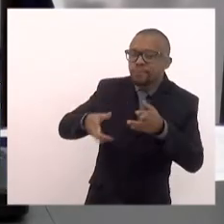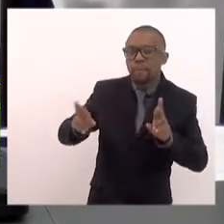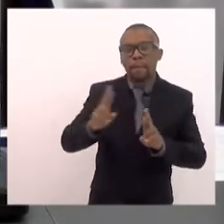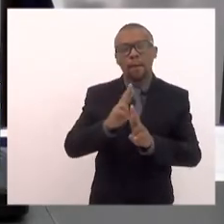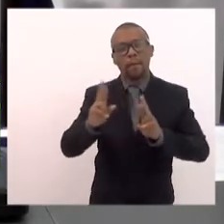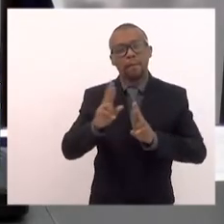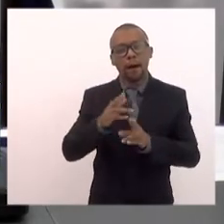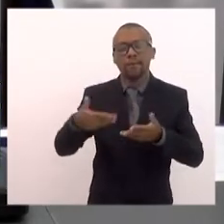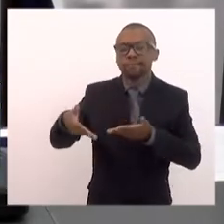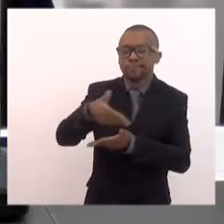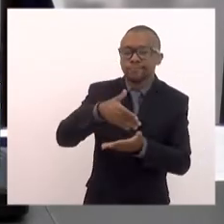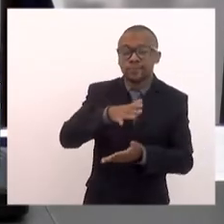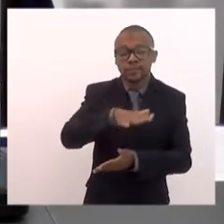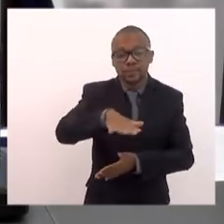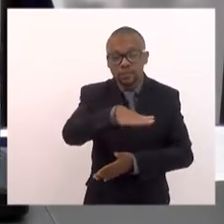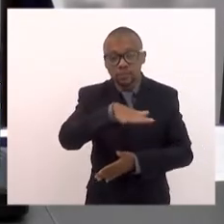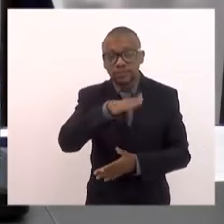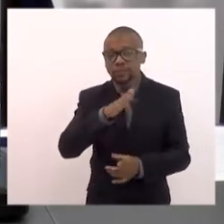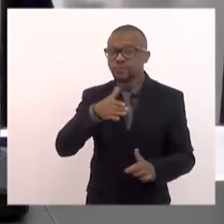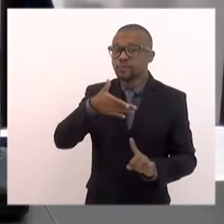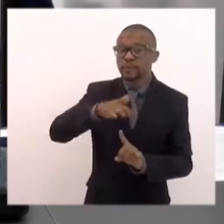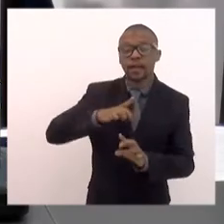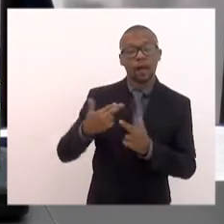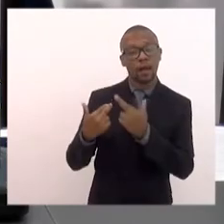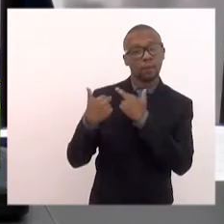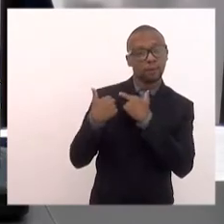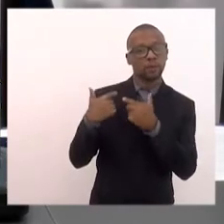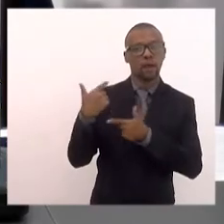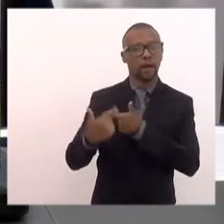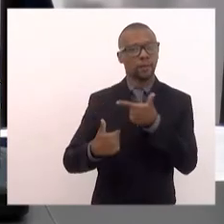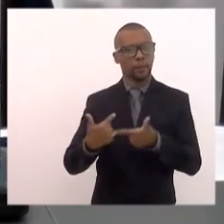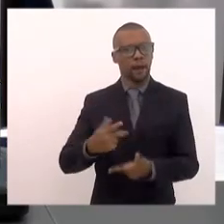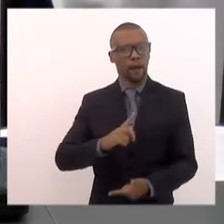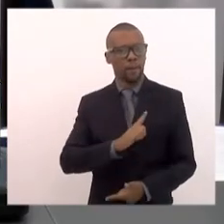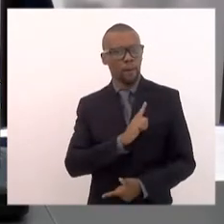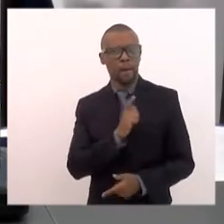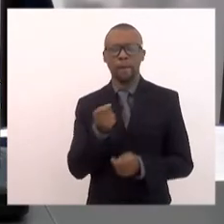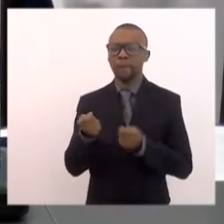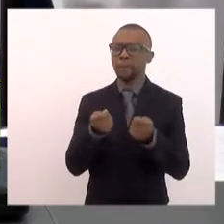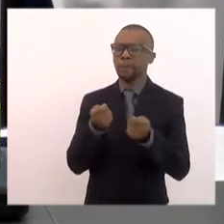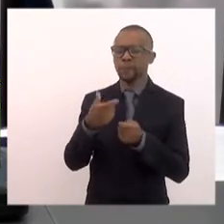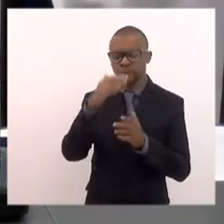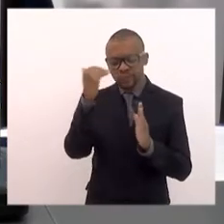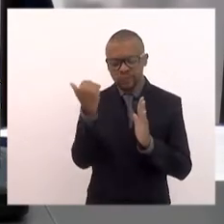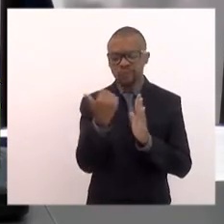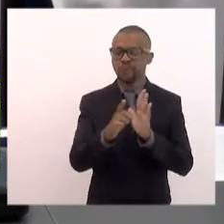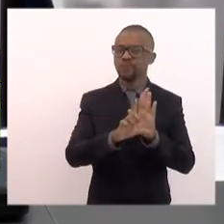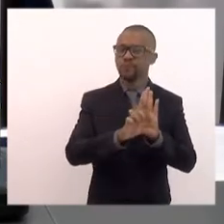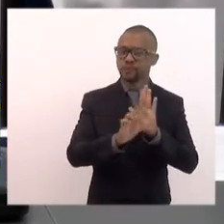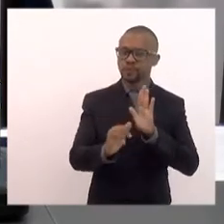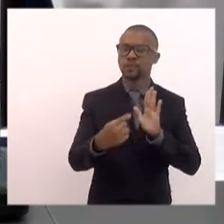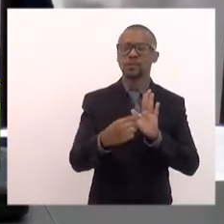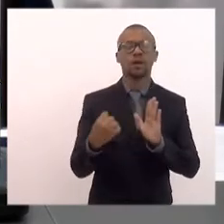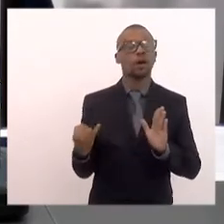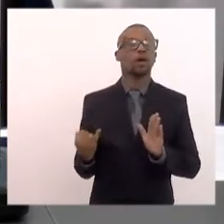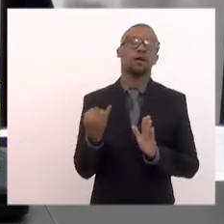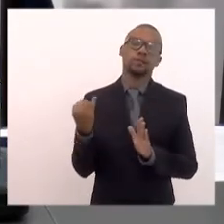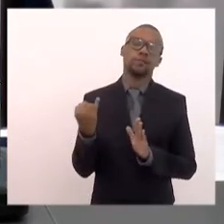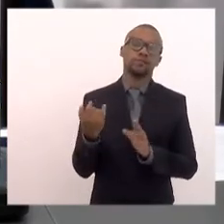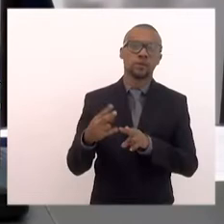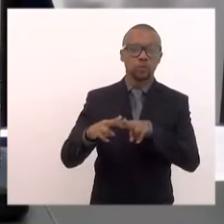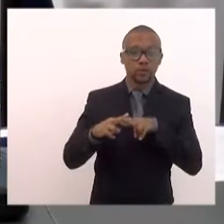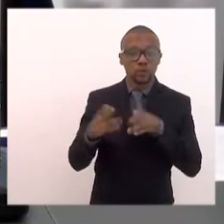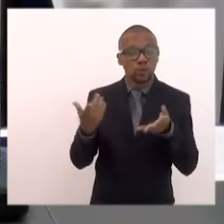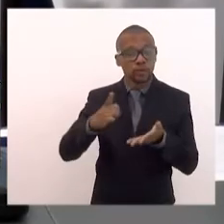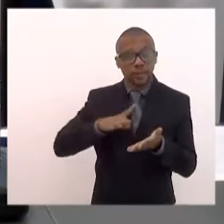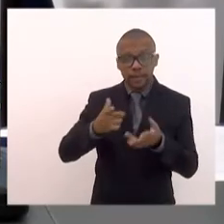áreas específicas, têm responsabilidade de atuar como gestores no cumprimento dessas leis, e é por isso que a gente faz a audiência de hoje